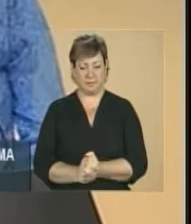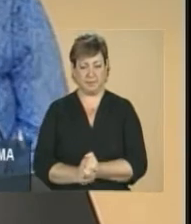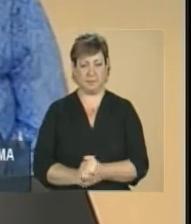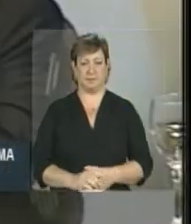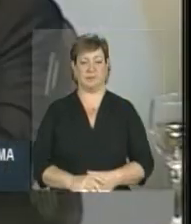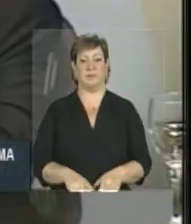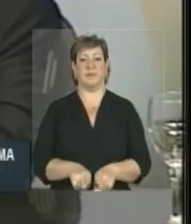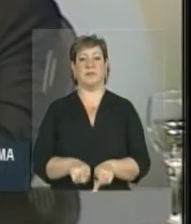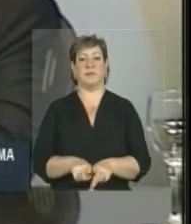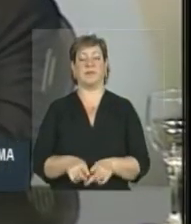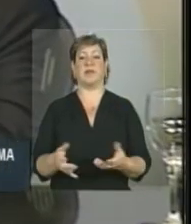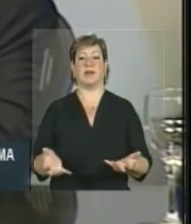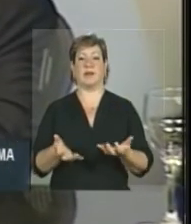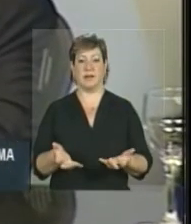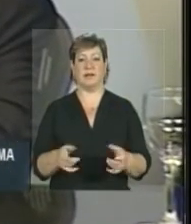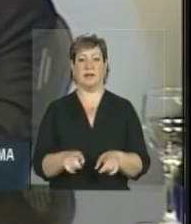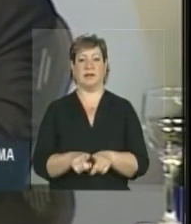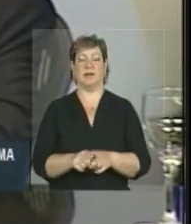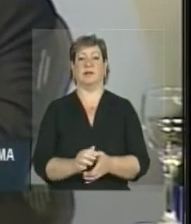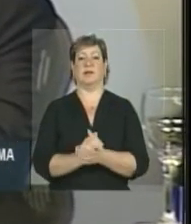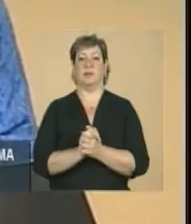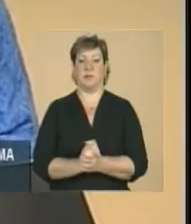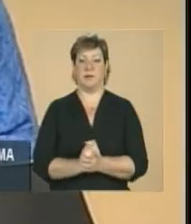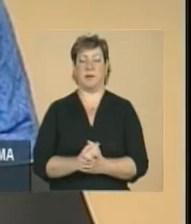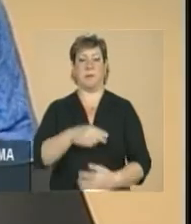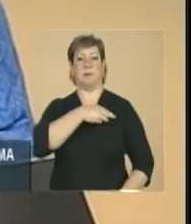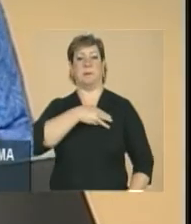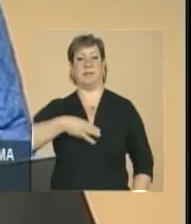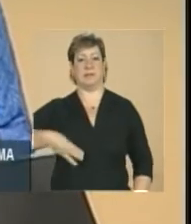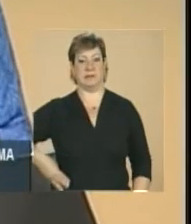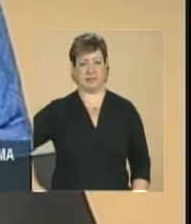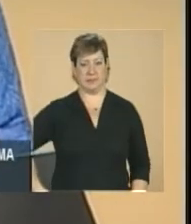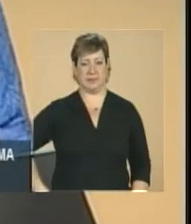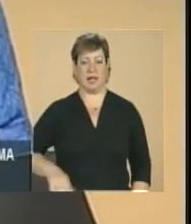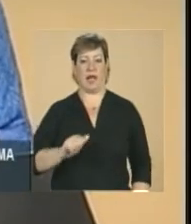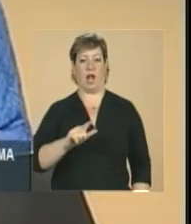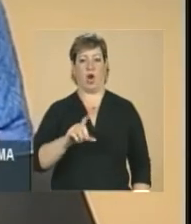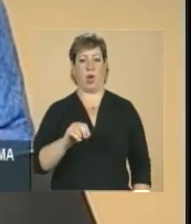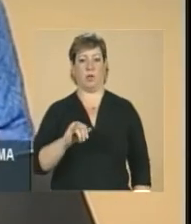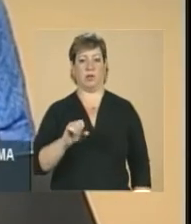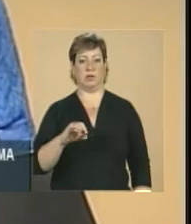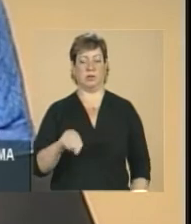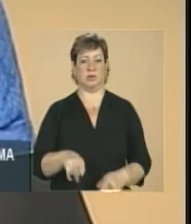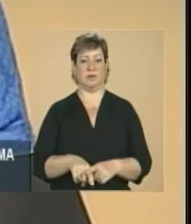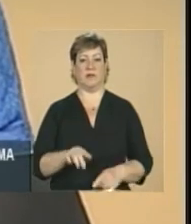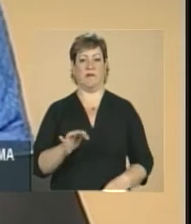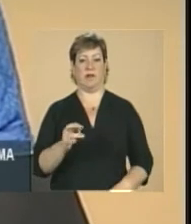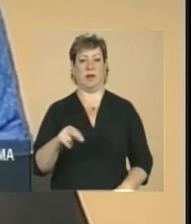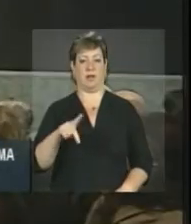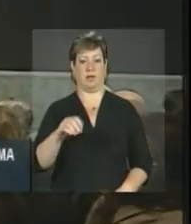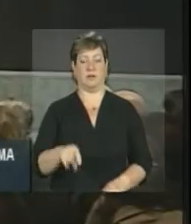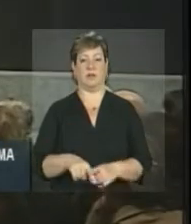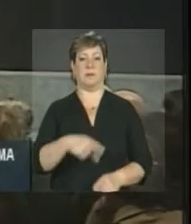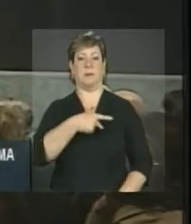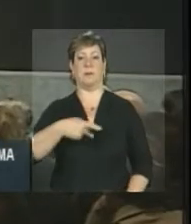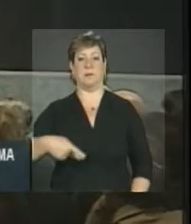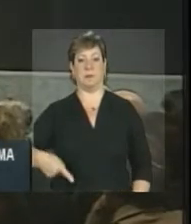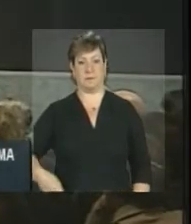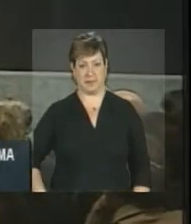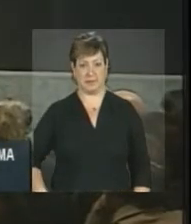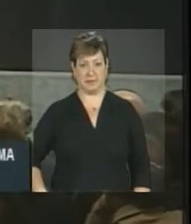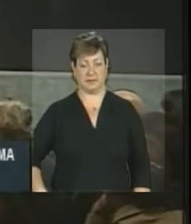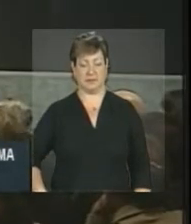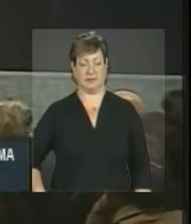Andrade, e queria também cumprimentar aqui os ministros Aloysio Mercadante, Fernando Pimentel e o presidente